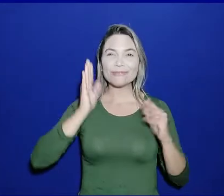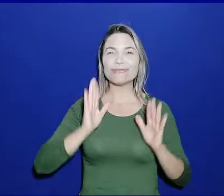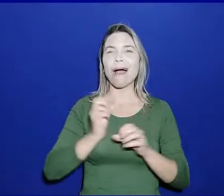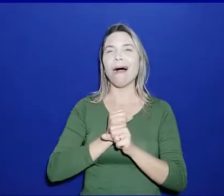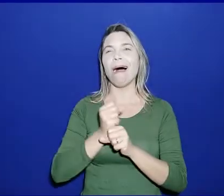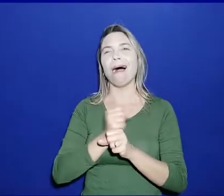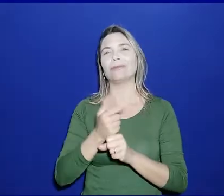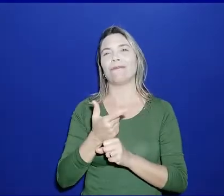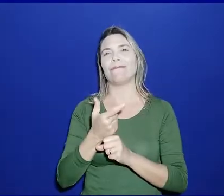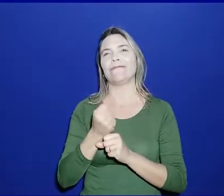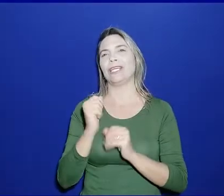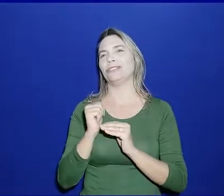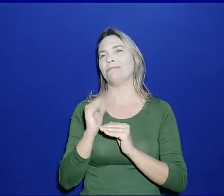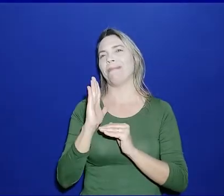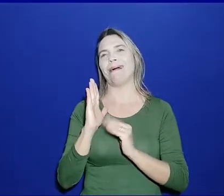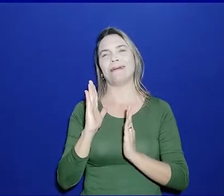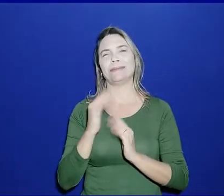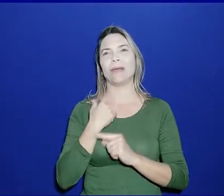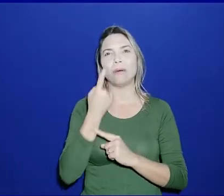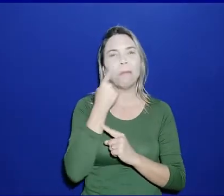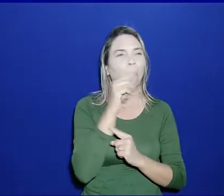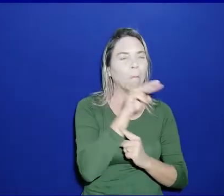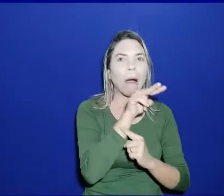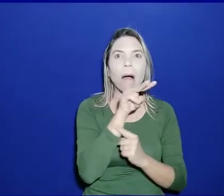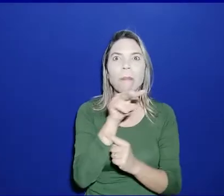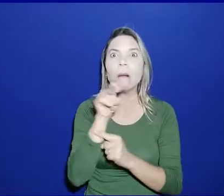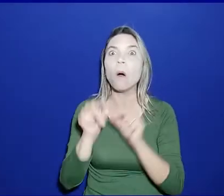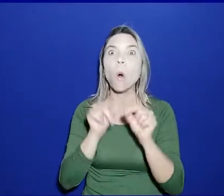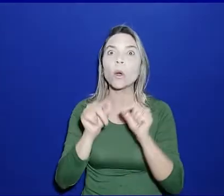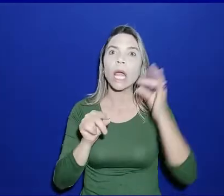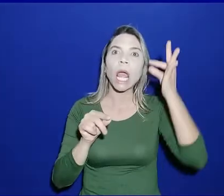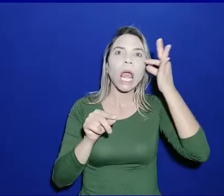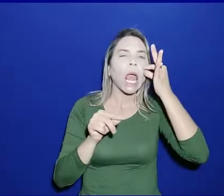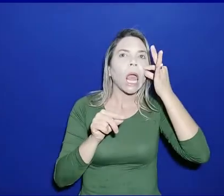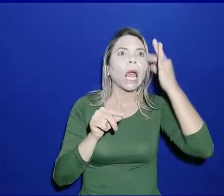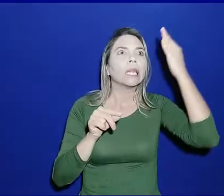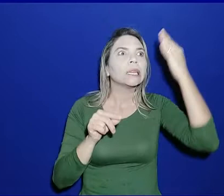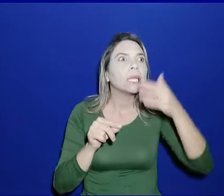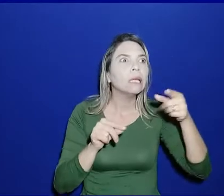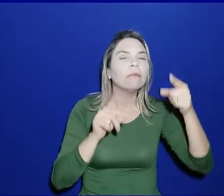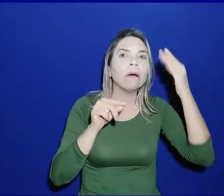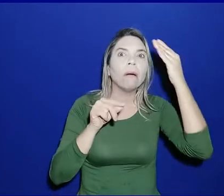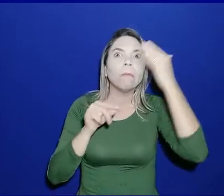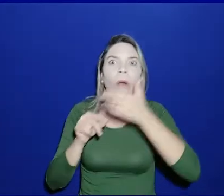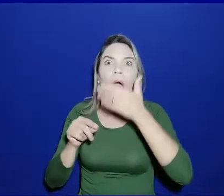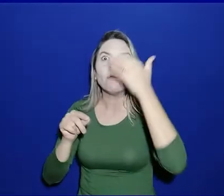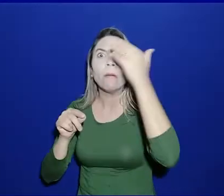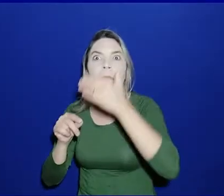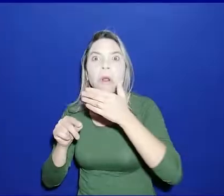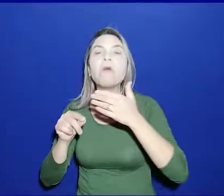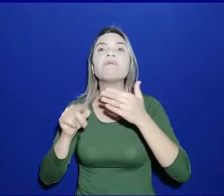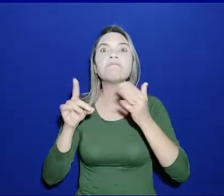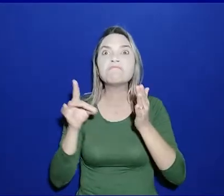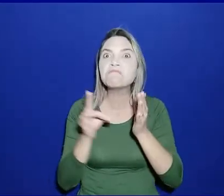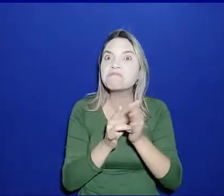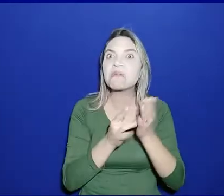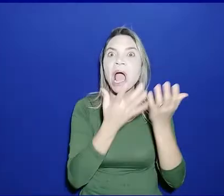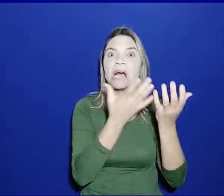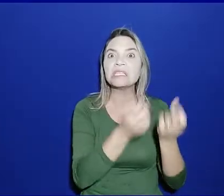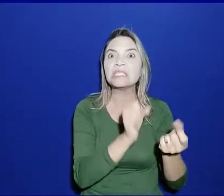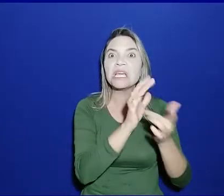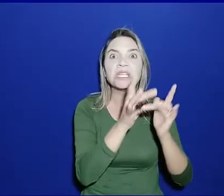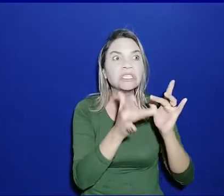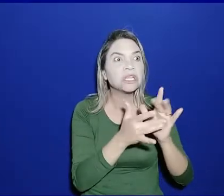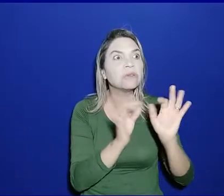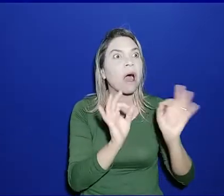ou congregações. Eu tenho visto muitos testemunhos que evidenciam o poder do Evangelho para a salvação de todo aquele que